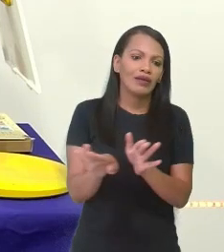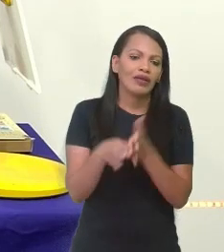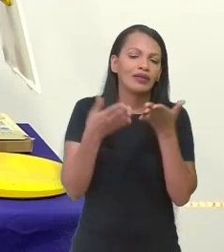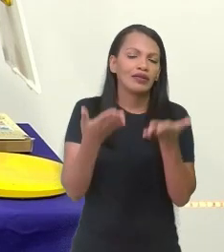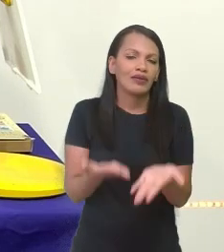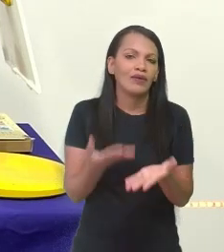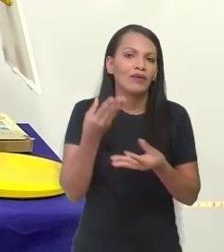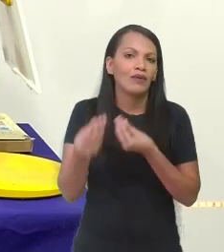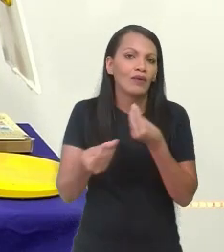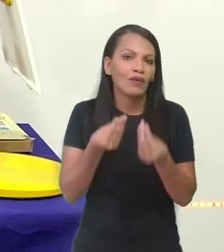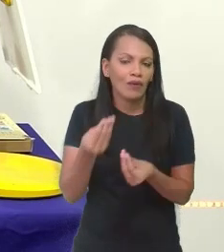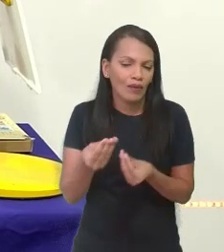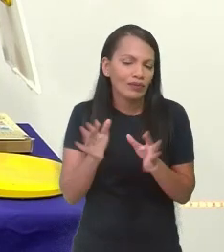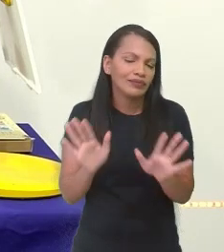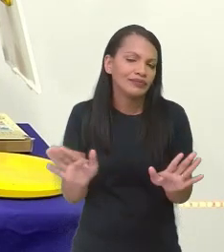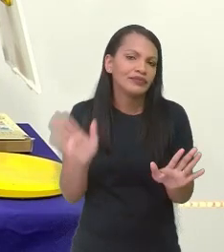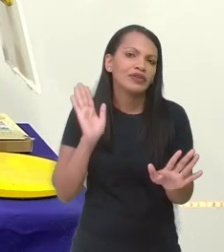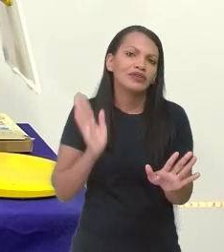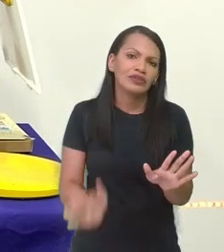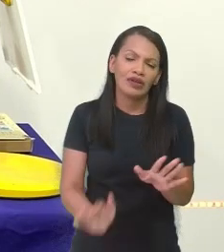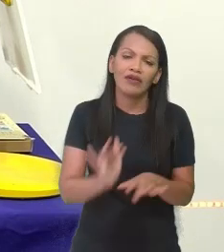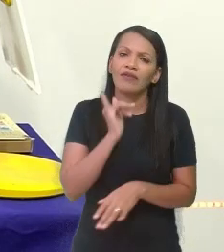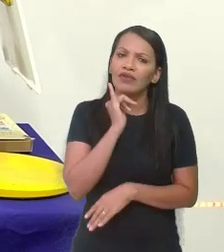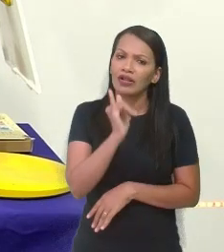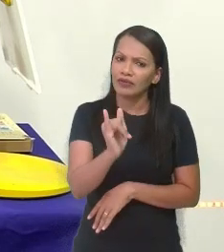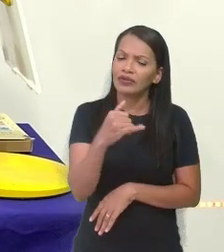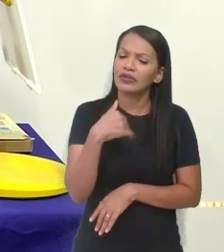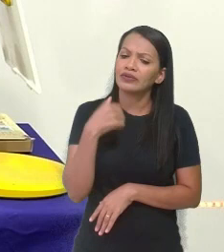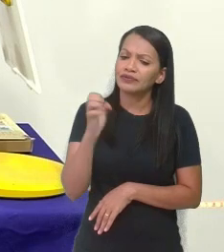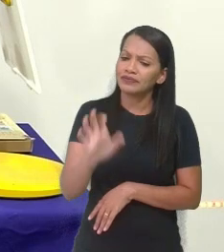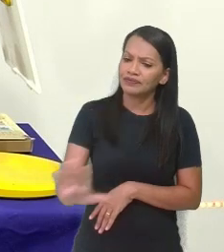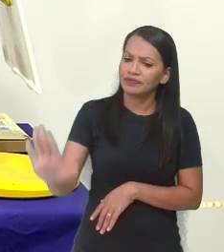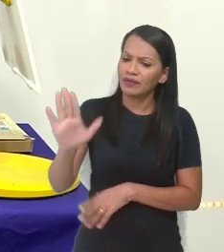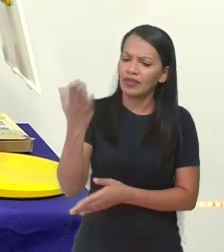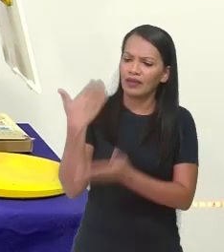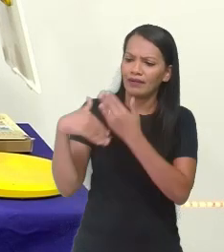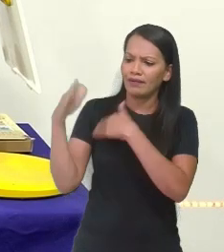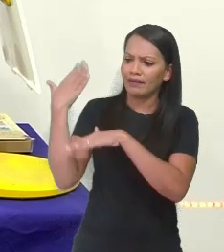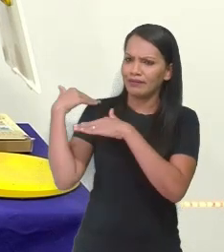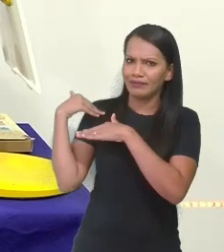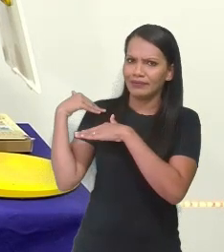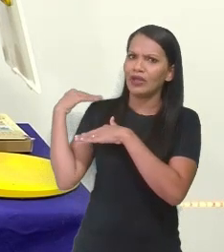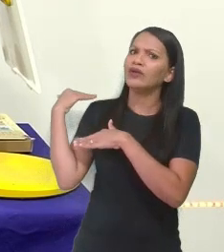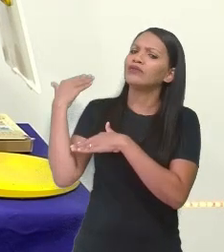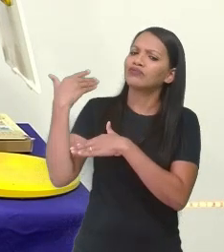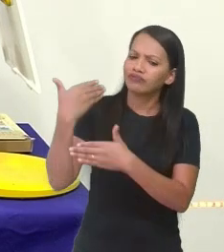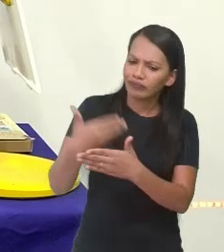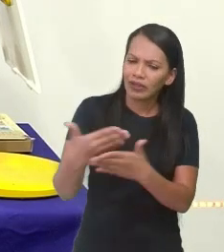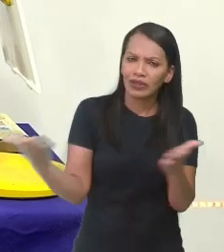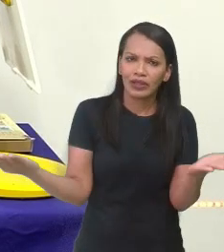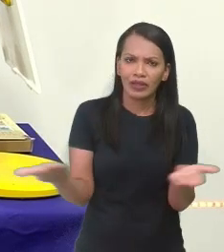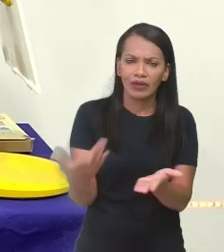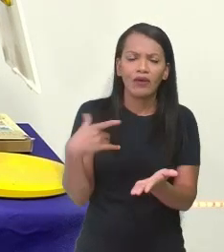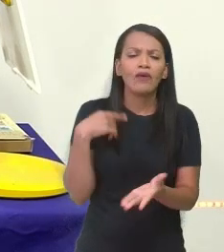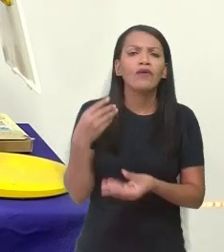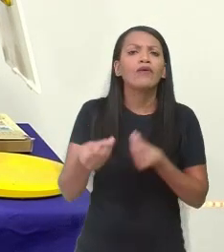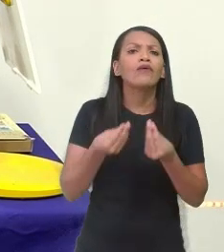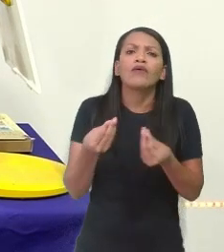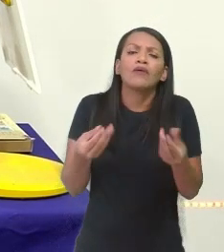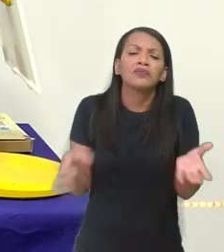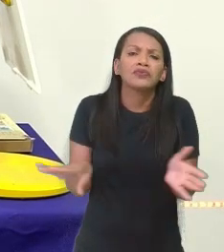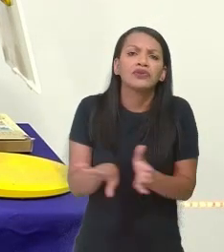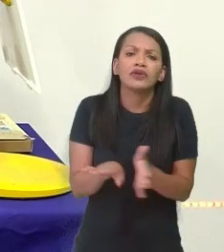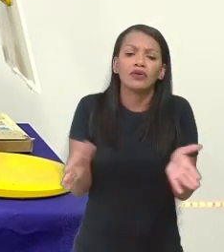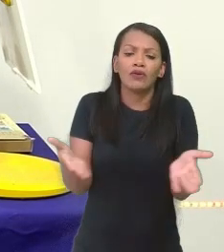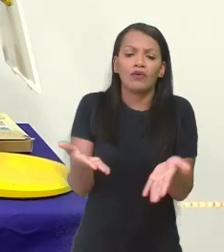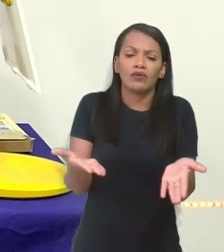nós. Vieram, eu já falei para vocês, da Europa medieval e chegaram até nós. Como foi que eles chegaram até